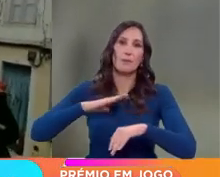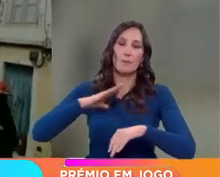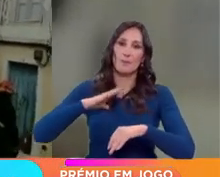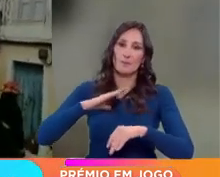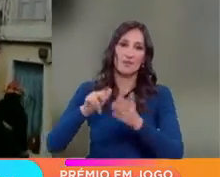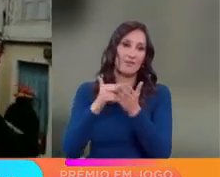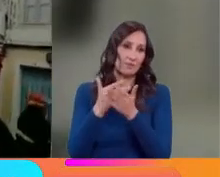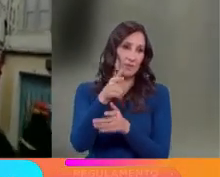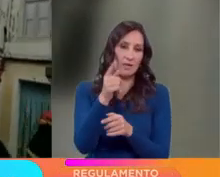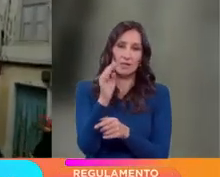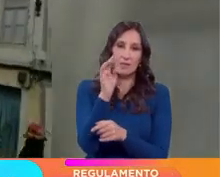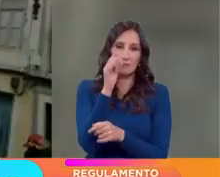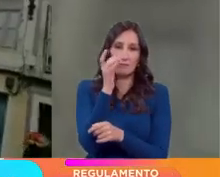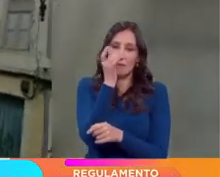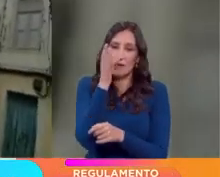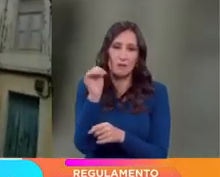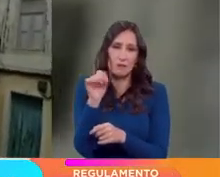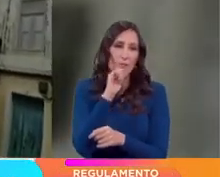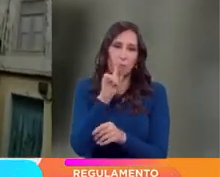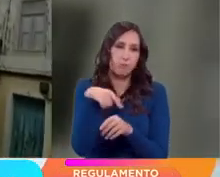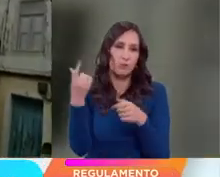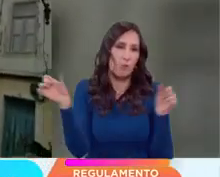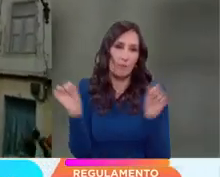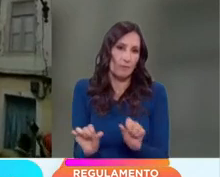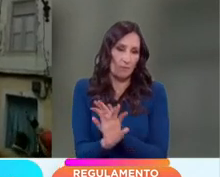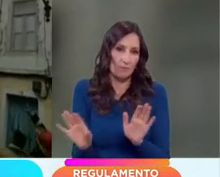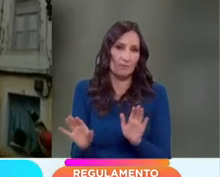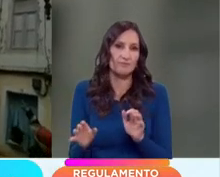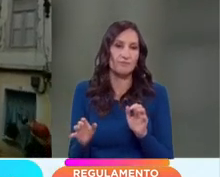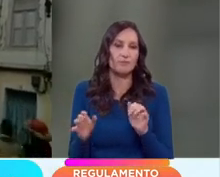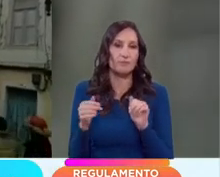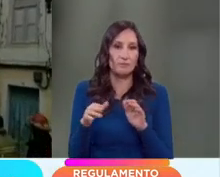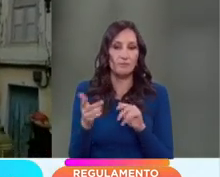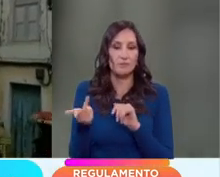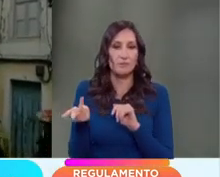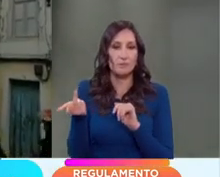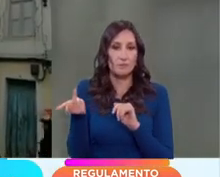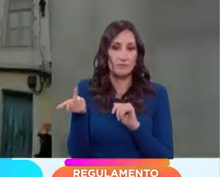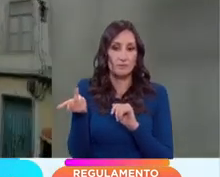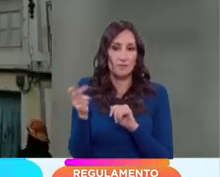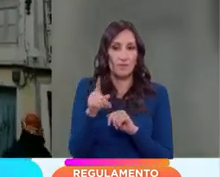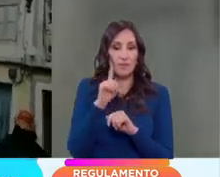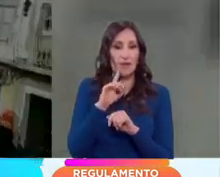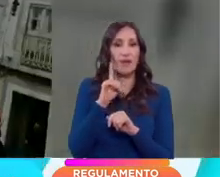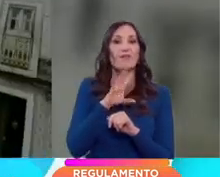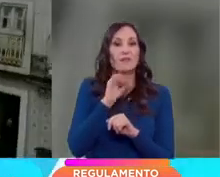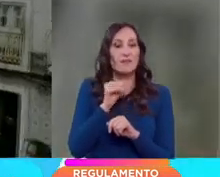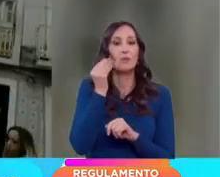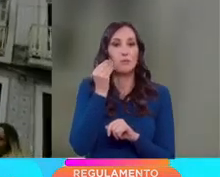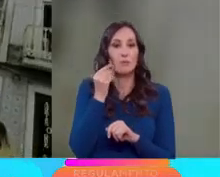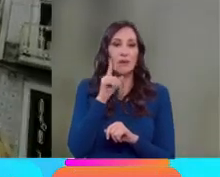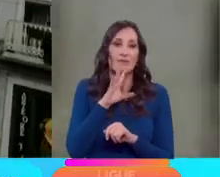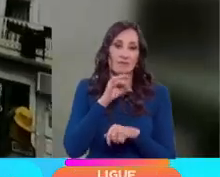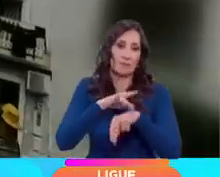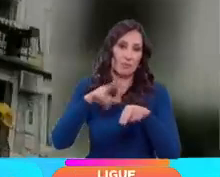só por coisas de segundos, acontecia mesmo o pior. Luís, o que é que acontece aqui? Aqui acontece tudo isto que vimos? A sua menina... Como é que está a sua menina? A minha menina